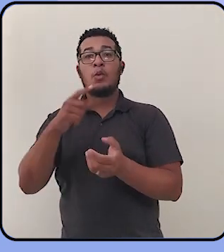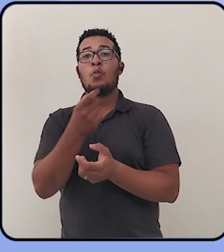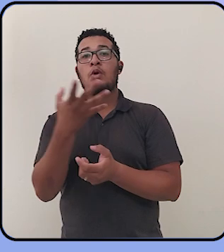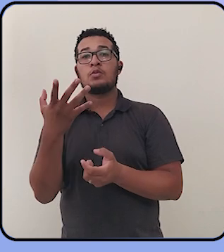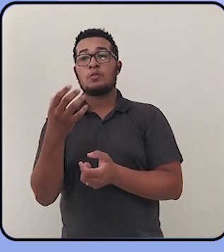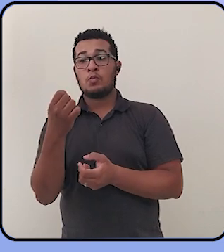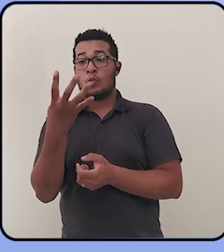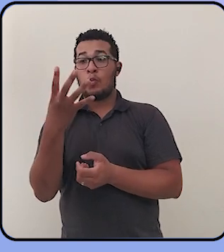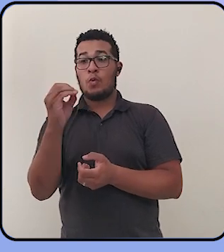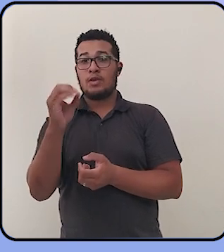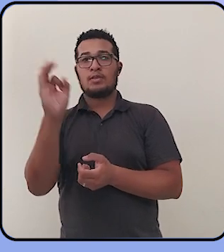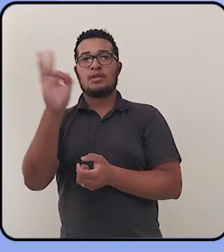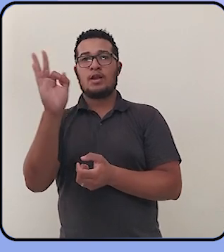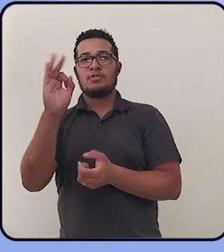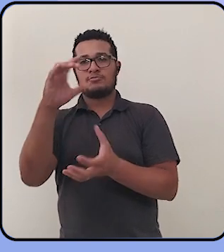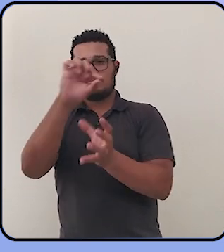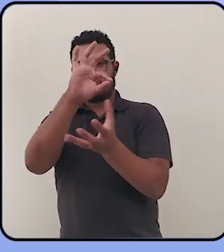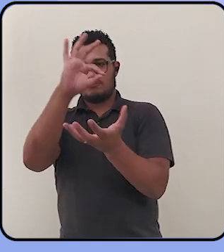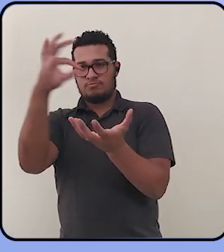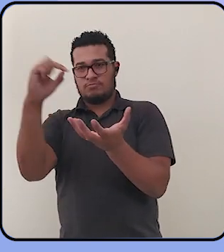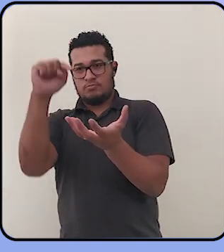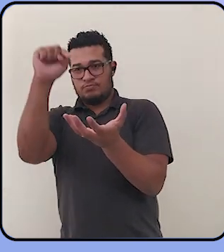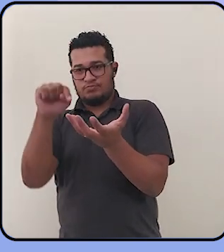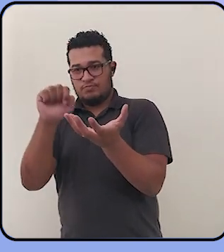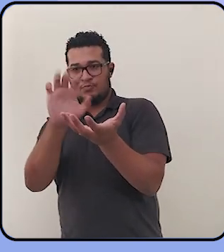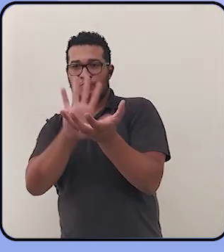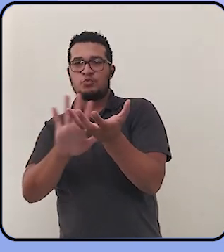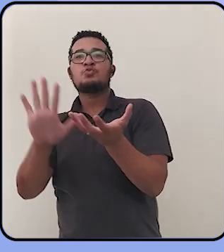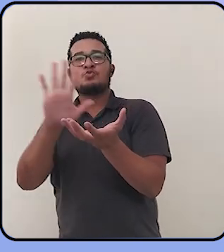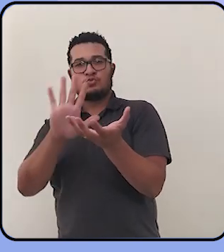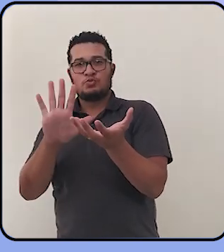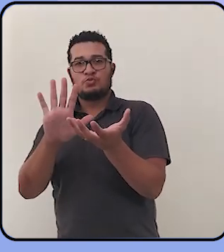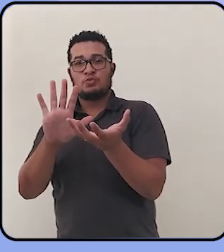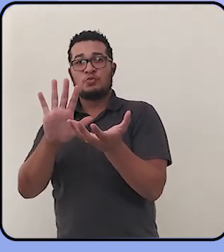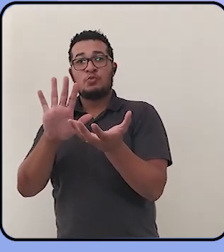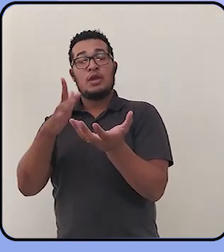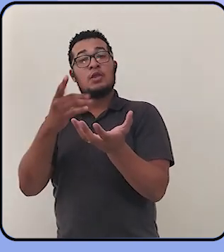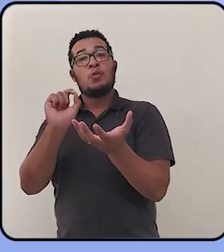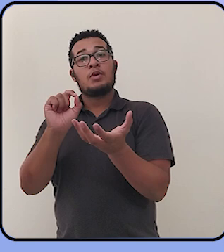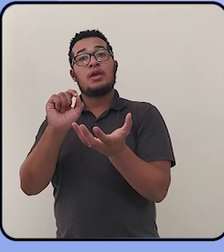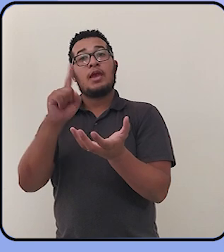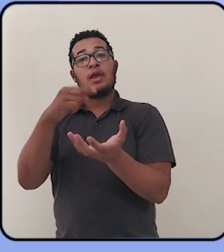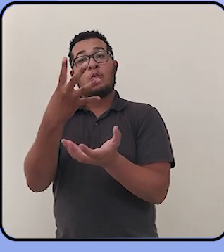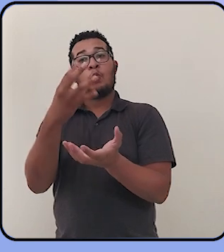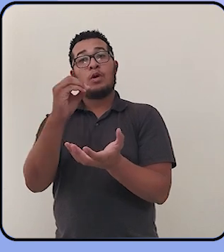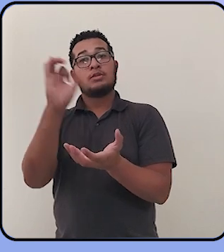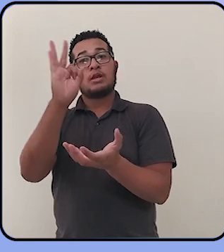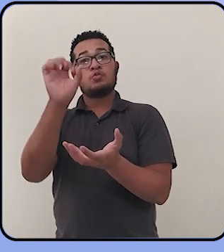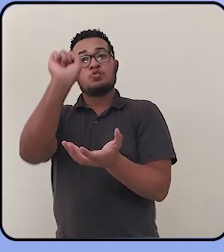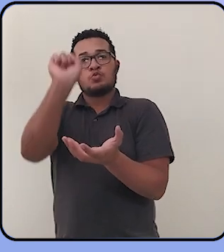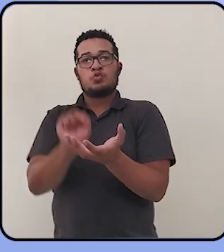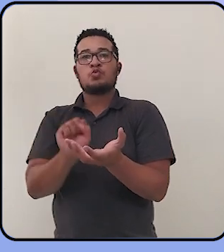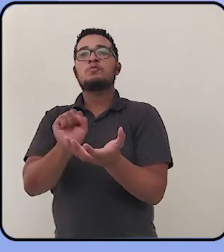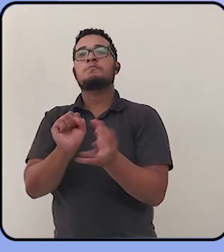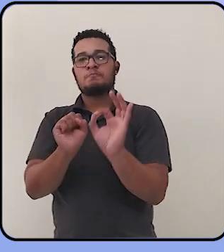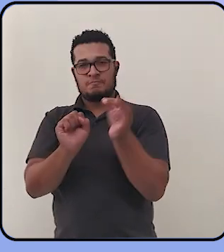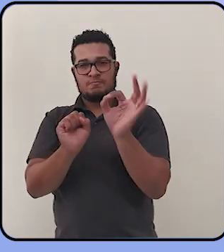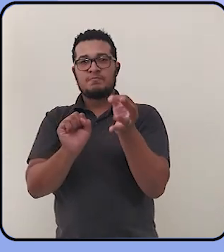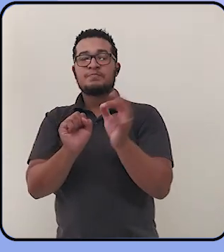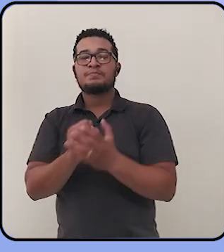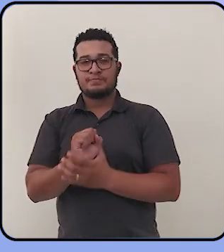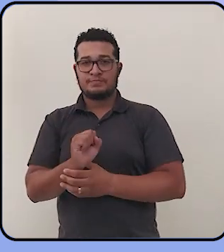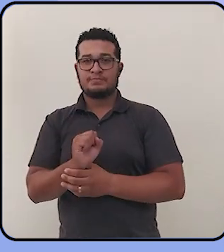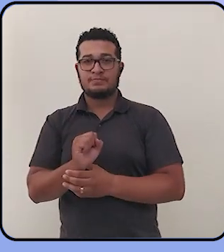40 graus. Está abaixo. Sul. Então, latitude 40 graus sul.